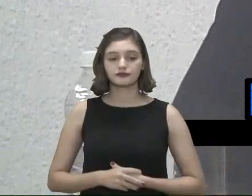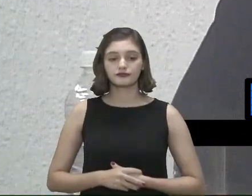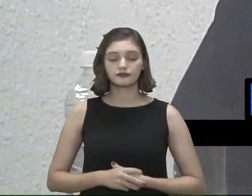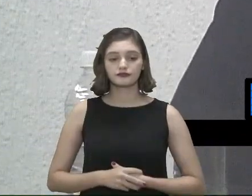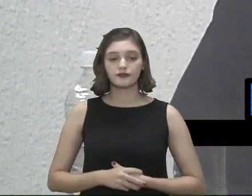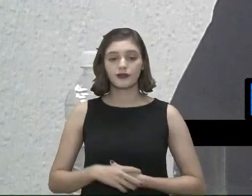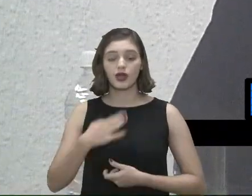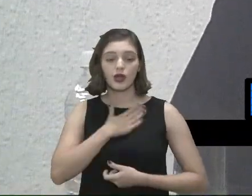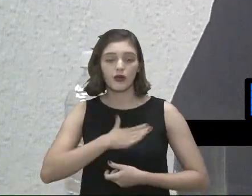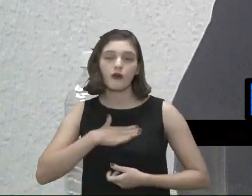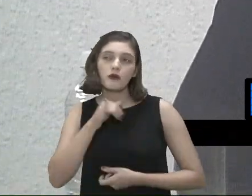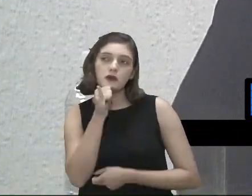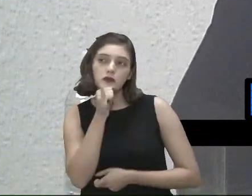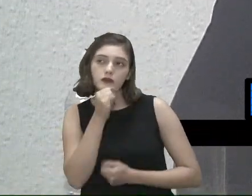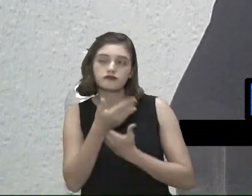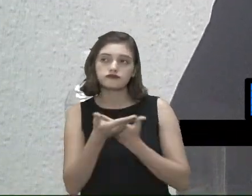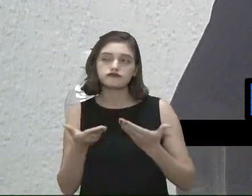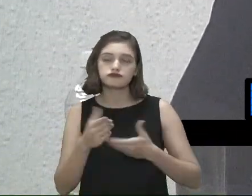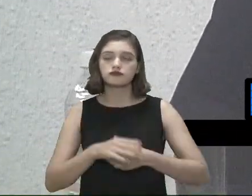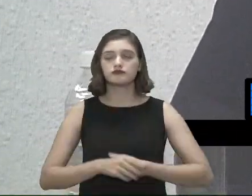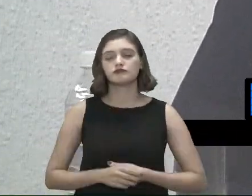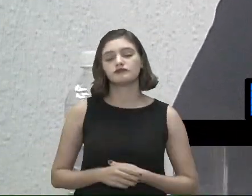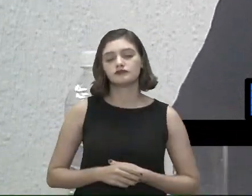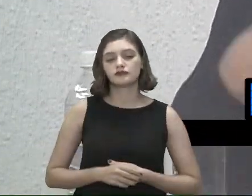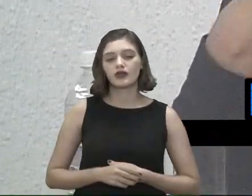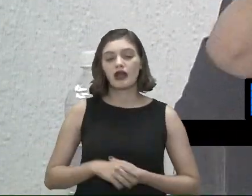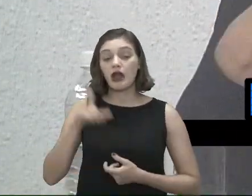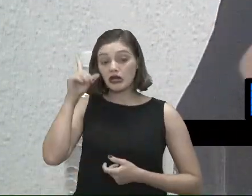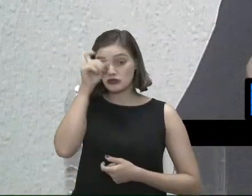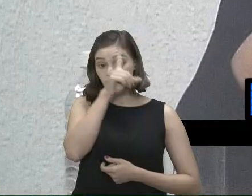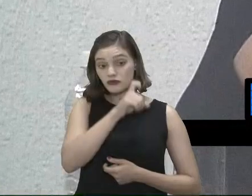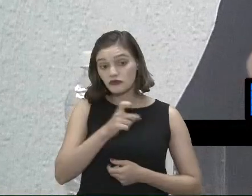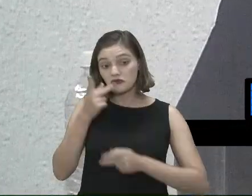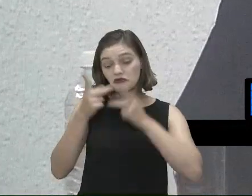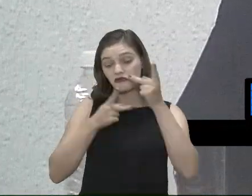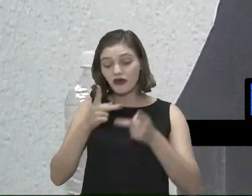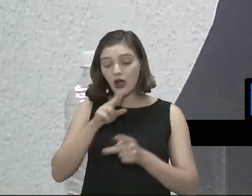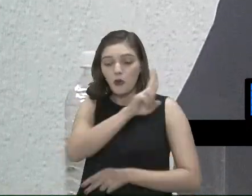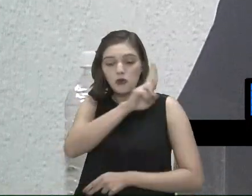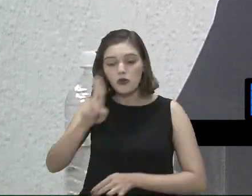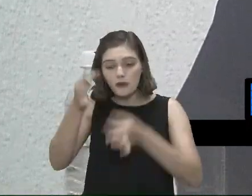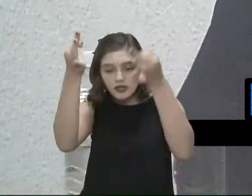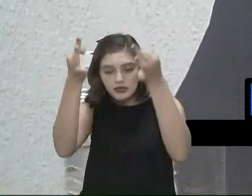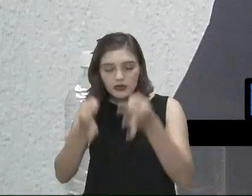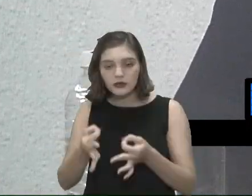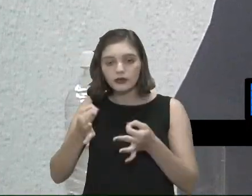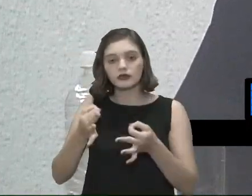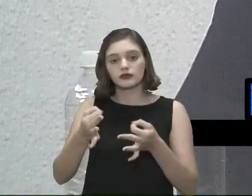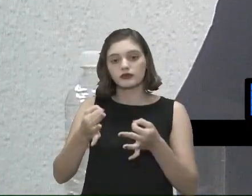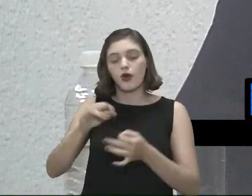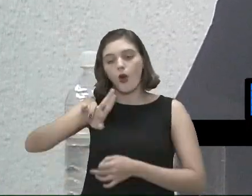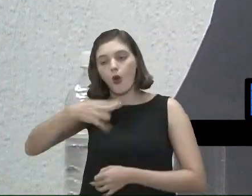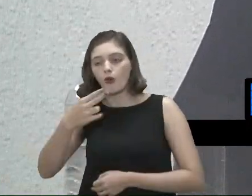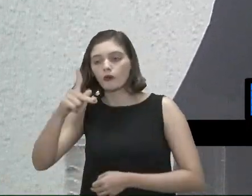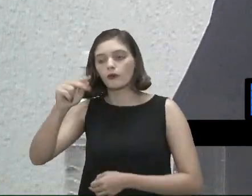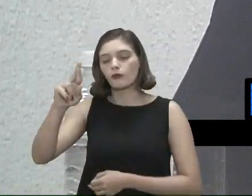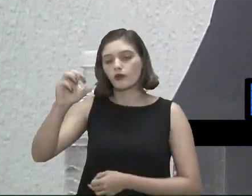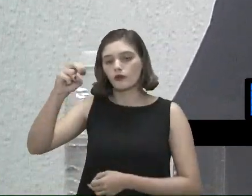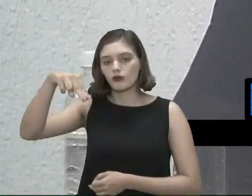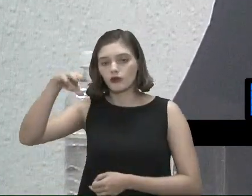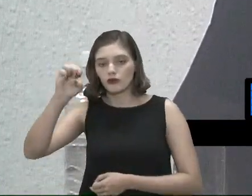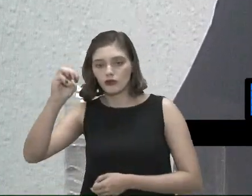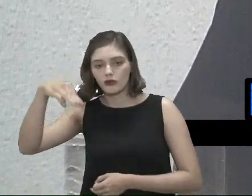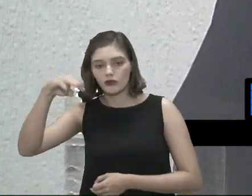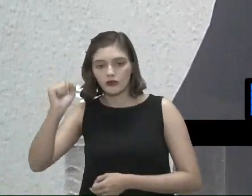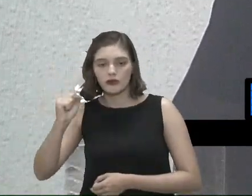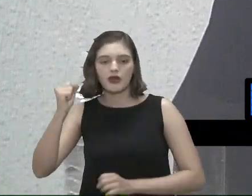Eu gosto de dar um exemplo, né, quando há essa dificuldade de chamar as pessoas trans pelo nome ou pelo pronome, uma coisa que já